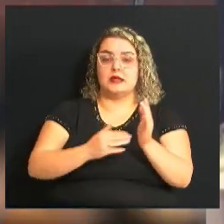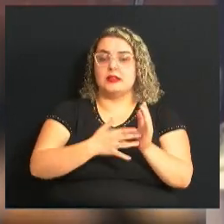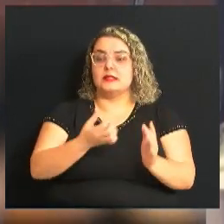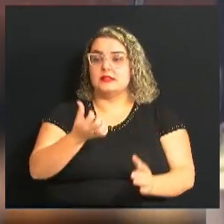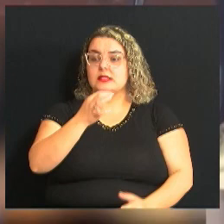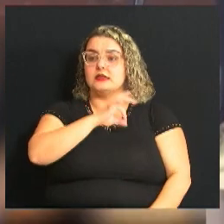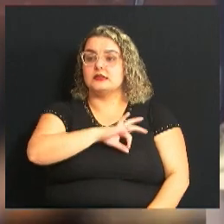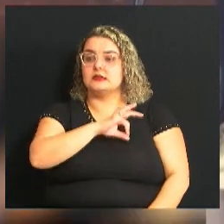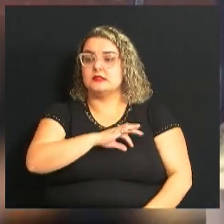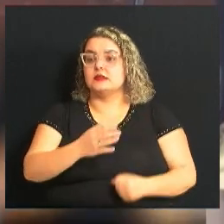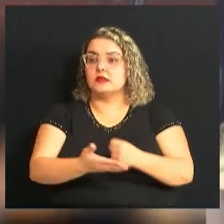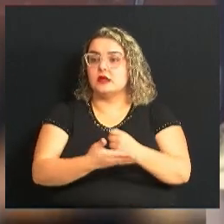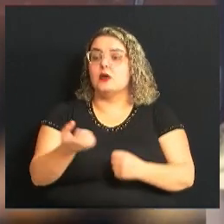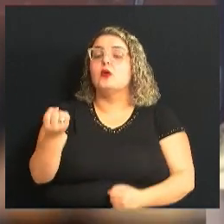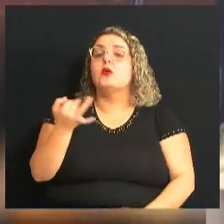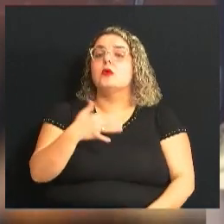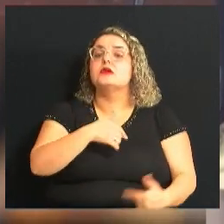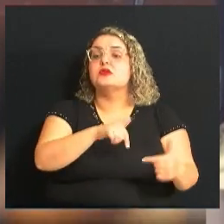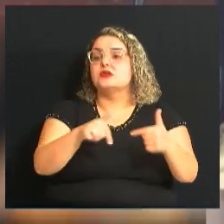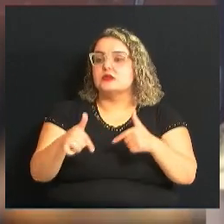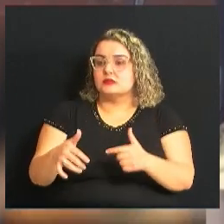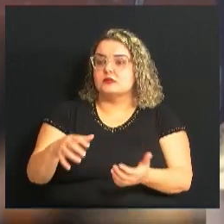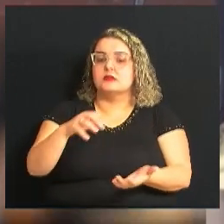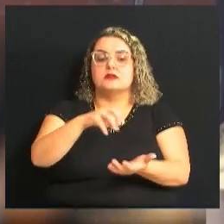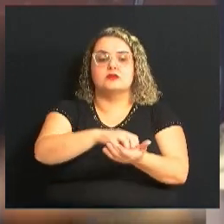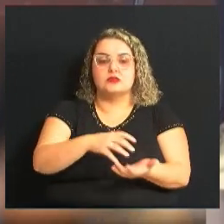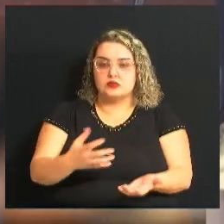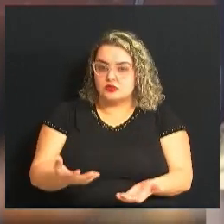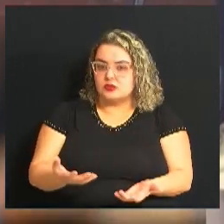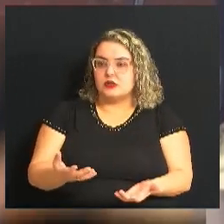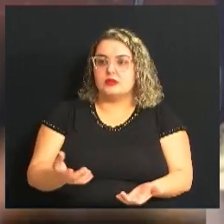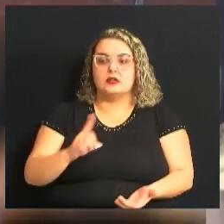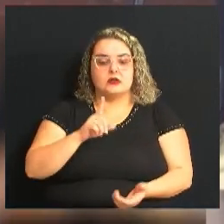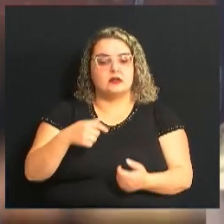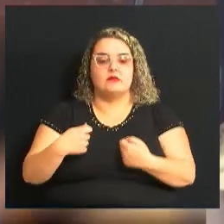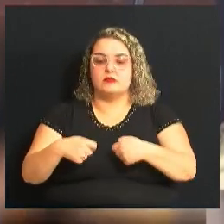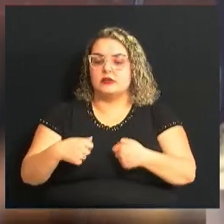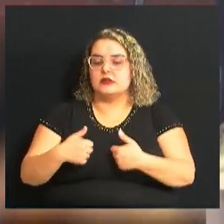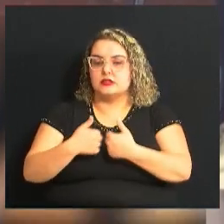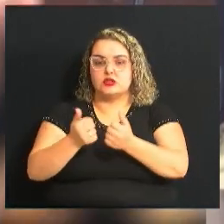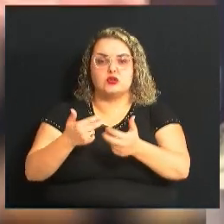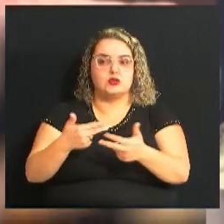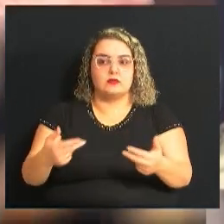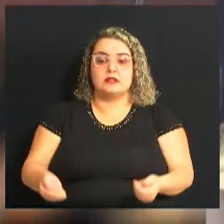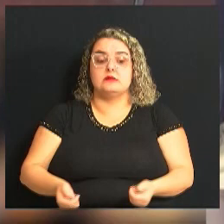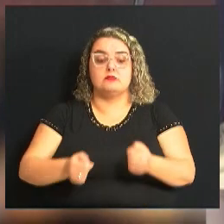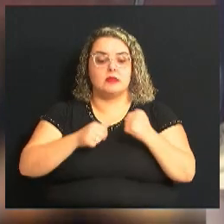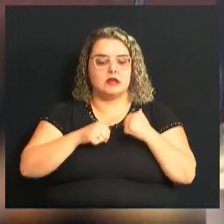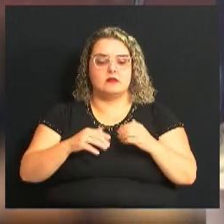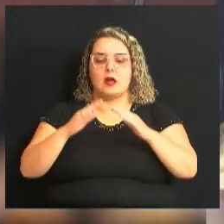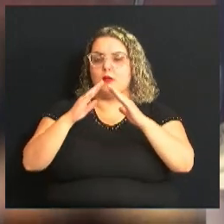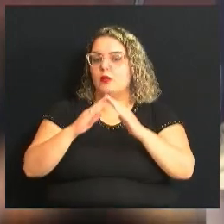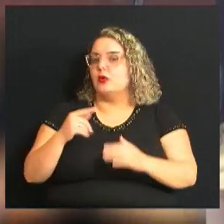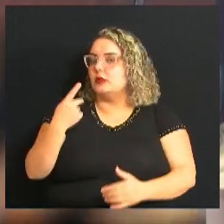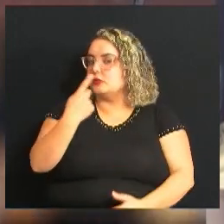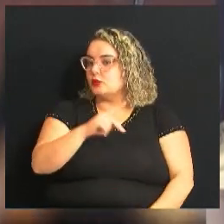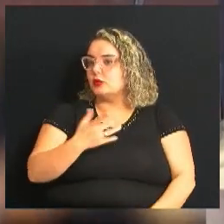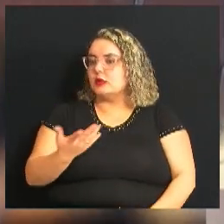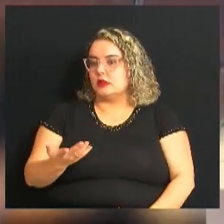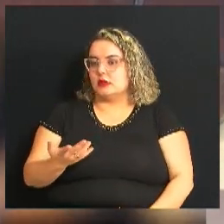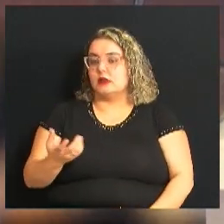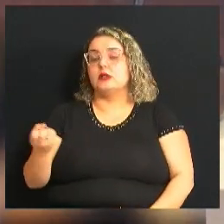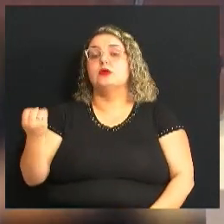quantos que já trabalham no centro não vão precisar do transporte, que eles vão se beneficiar de estar morando lá, e quantos que dentro